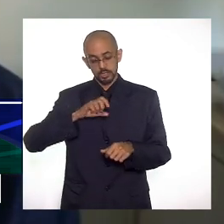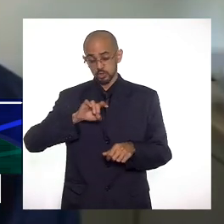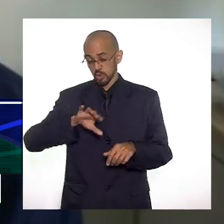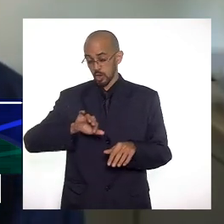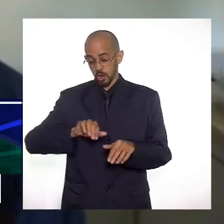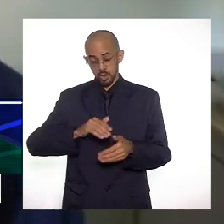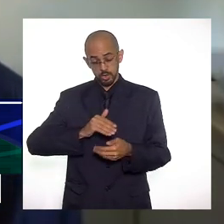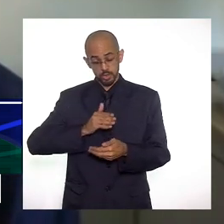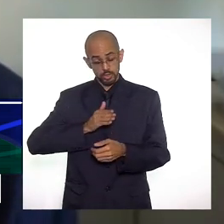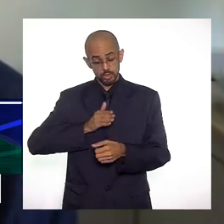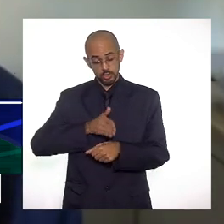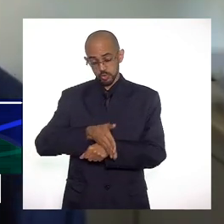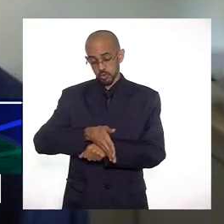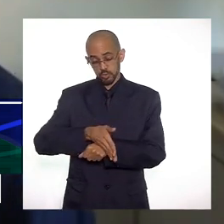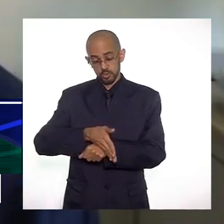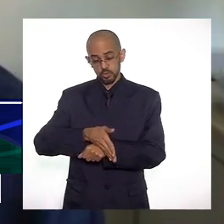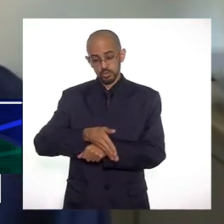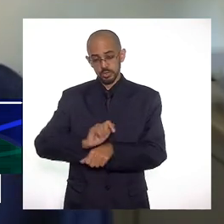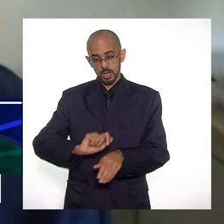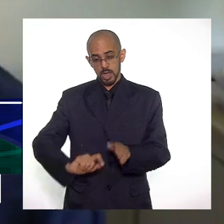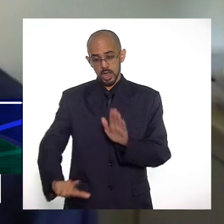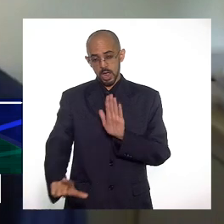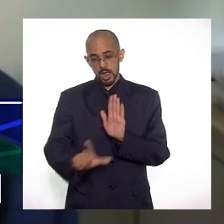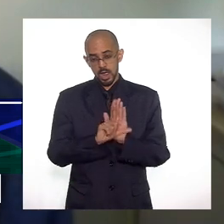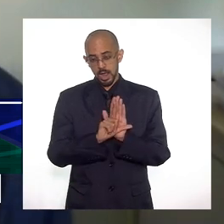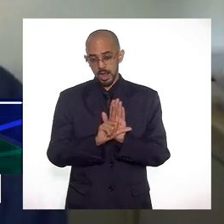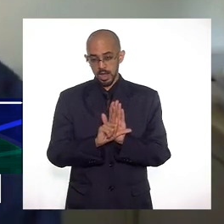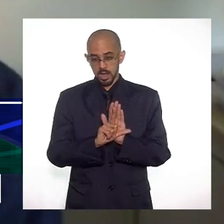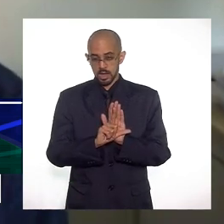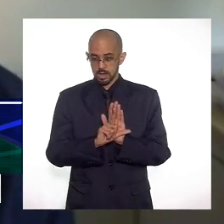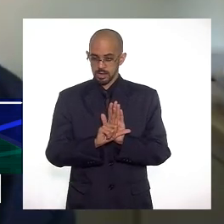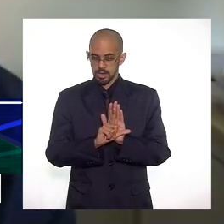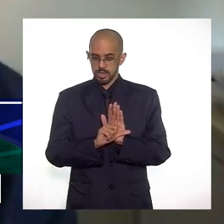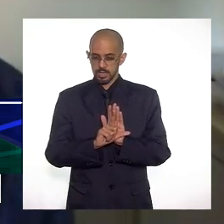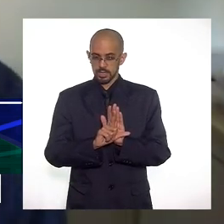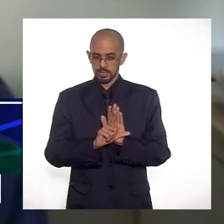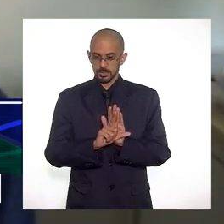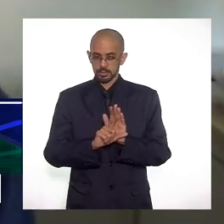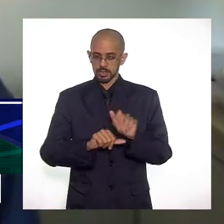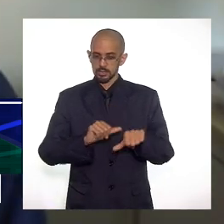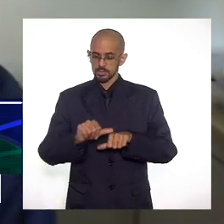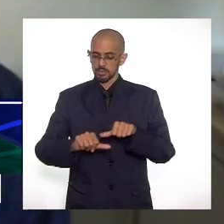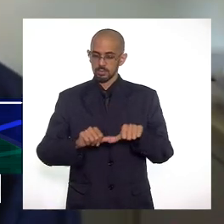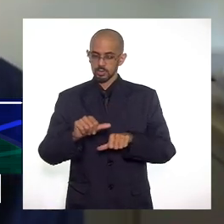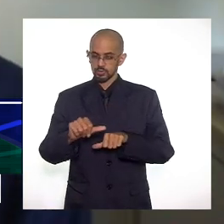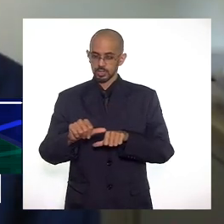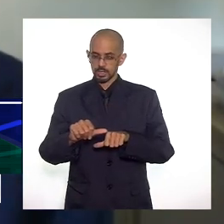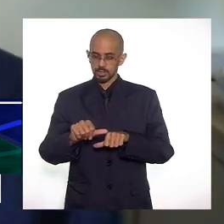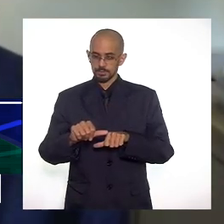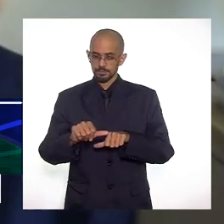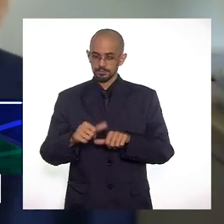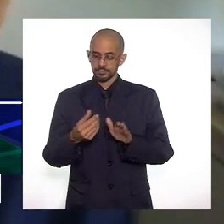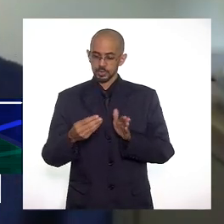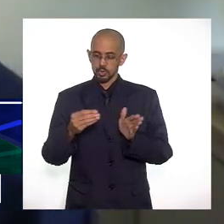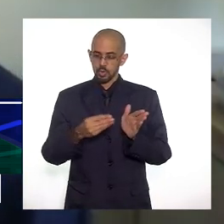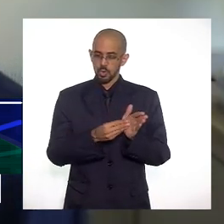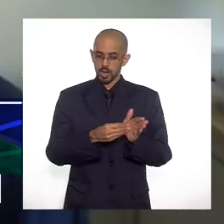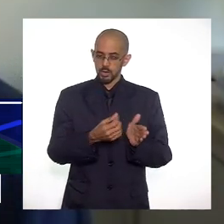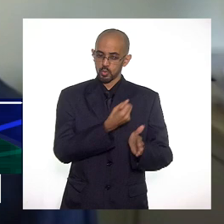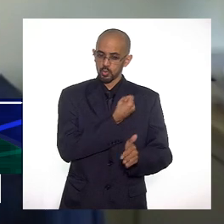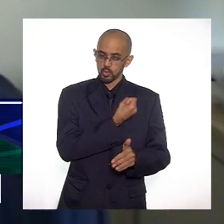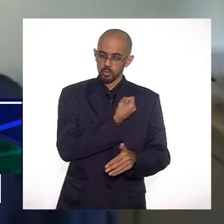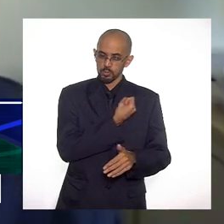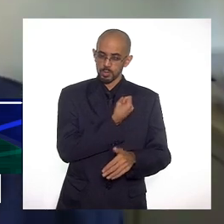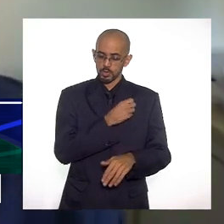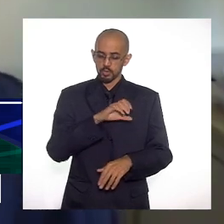introduz a lei, o senhor está modificando duas leis, então está introduzindo o número da segunda lei no